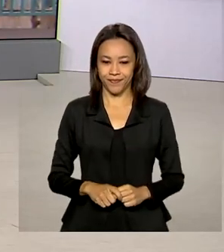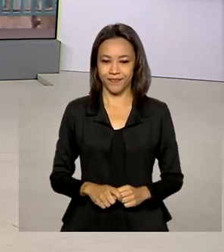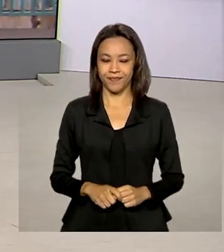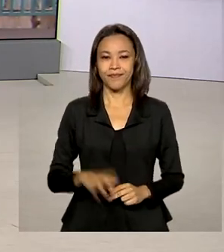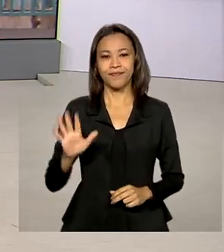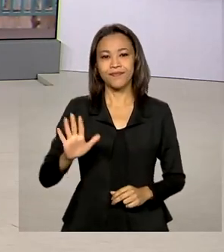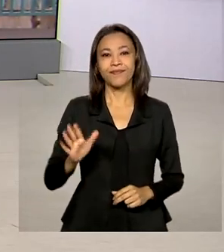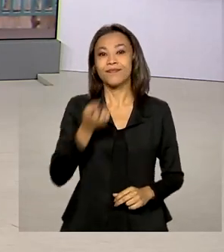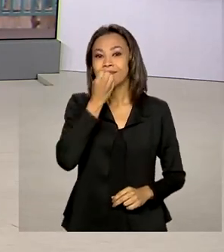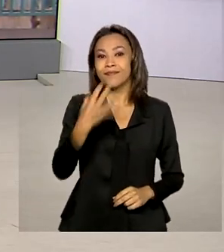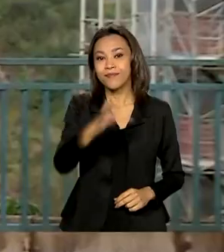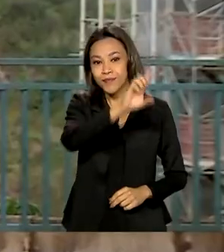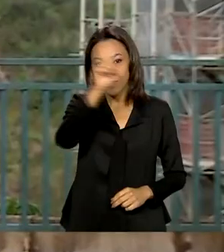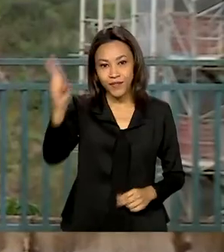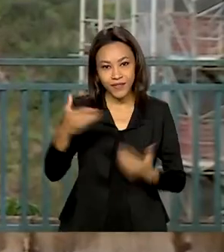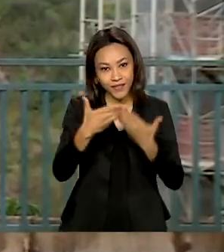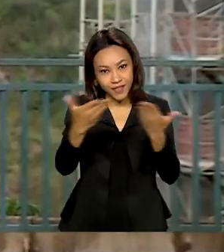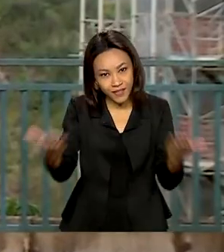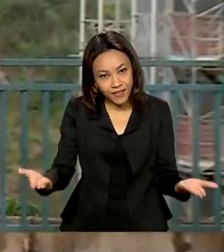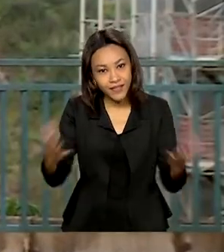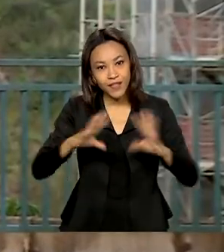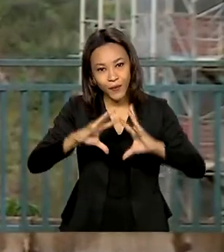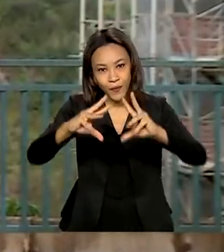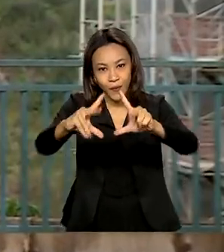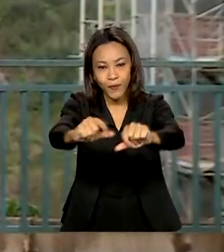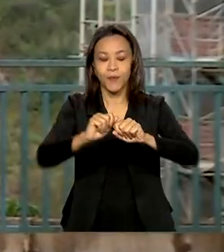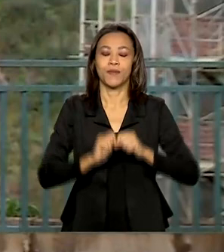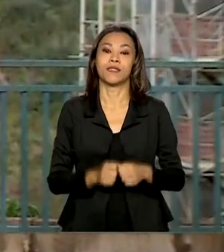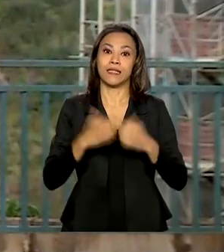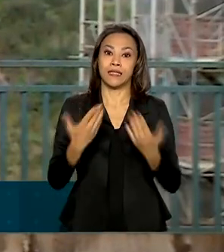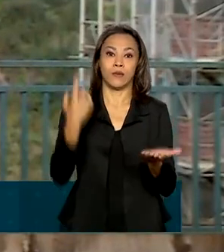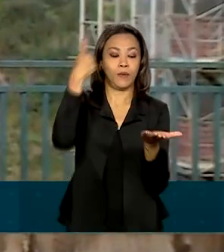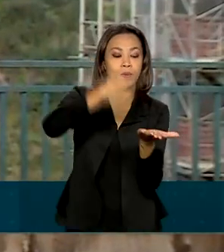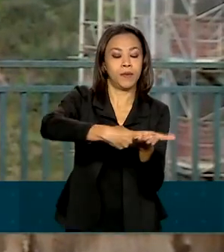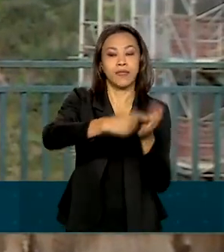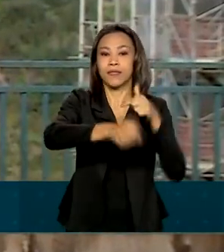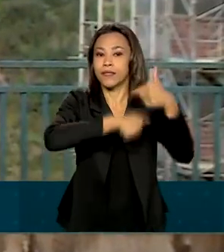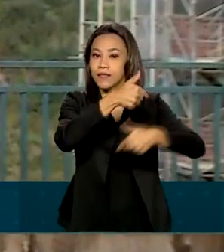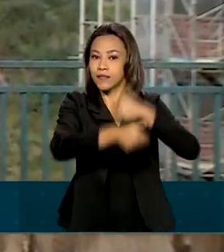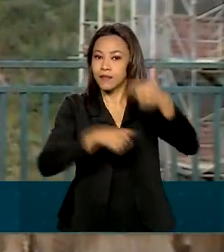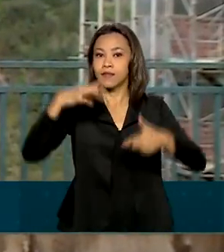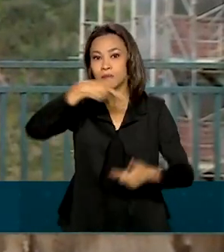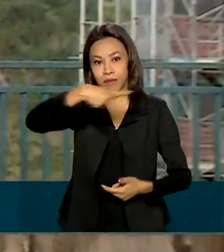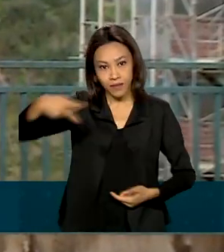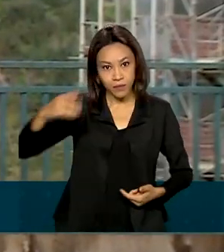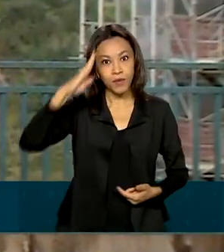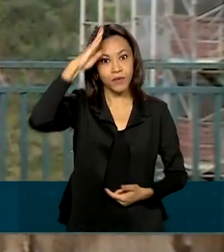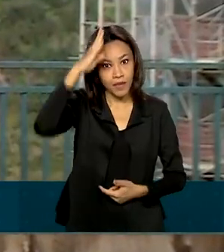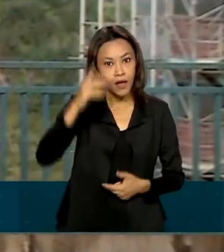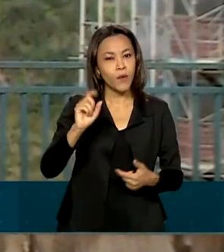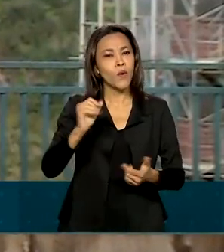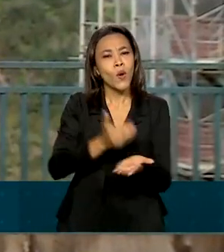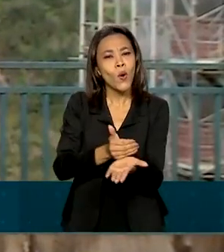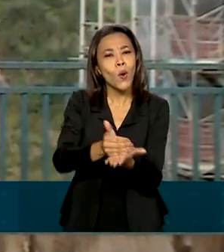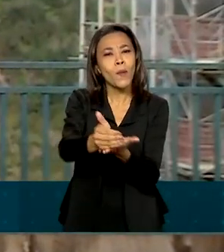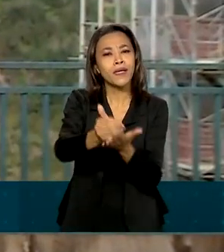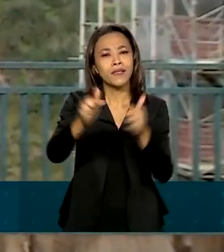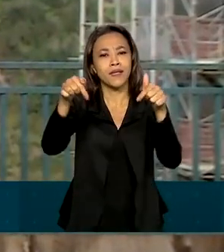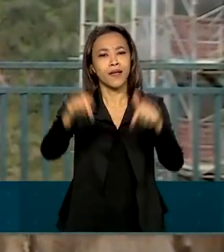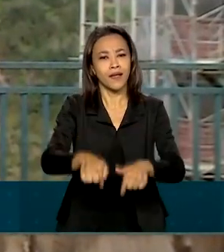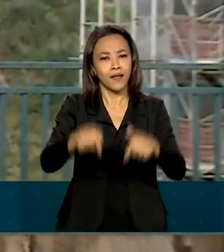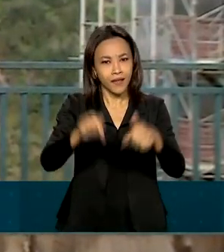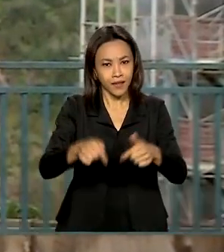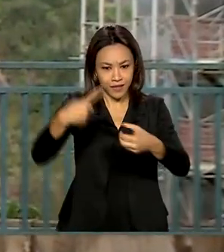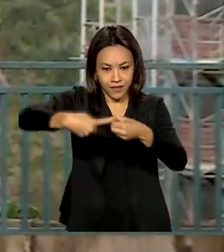Olá, Renata. Bom dia, um bom dia a todos. Olha, a agenda do presidente Jair Bolsonaro está prevista pra começar aqui em Foz do